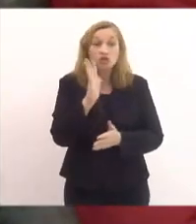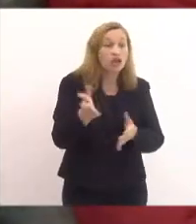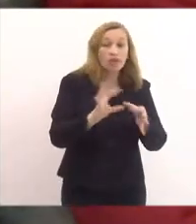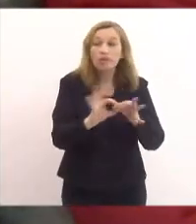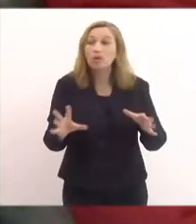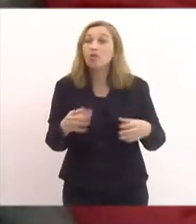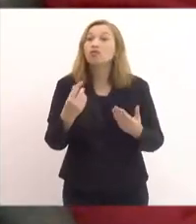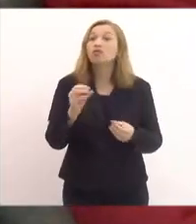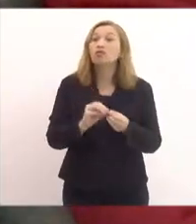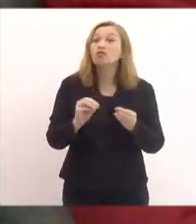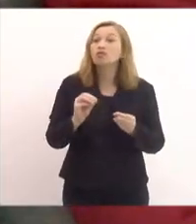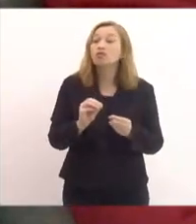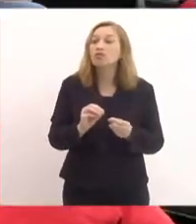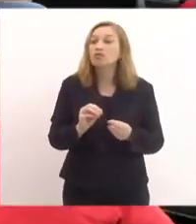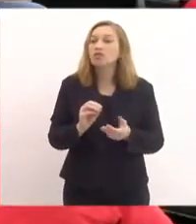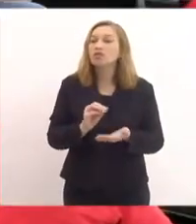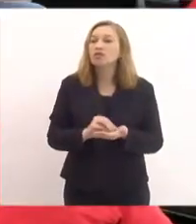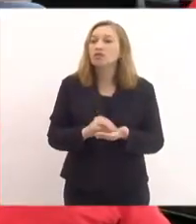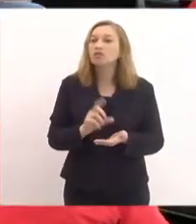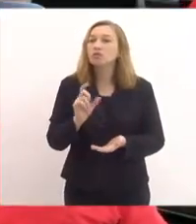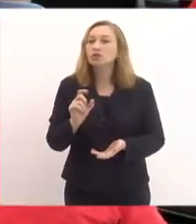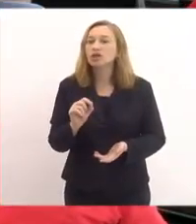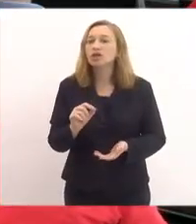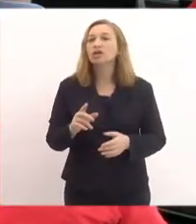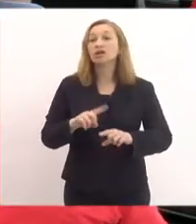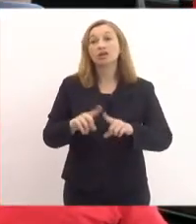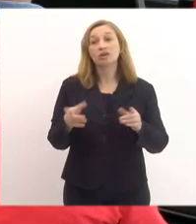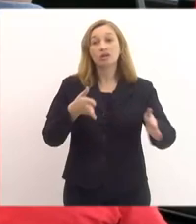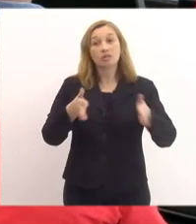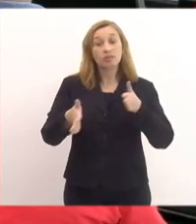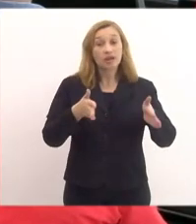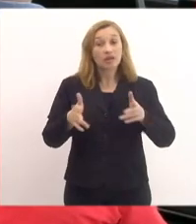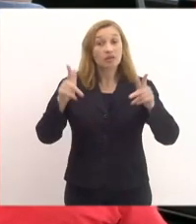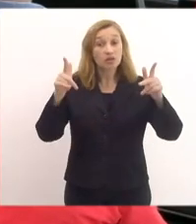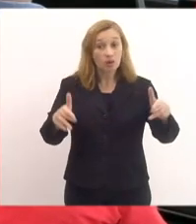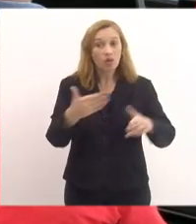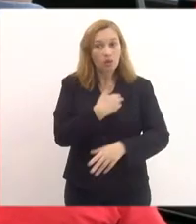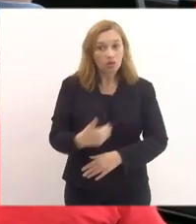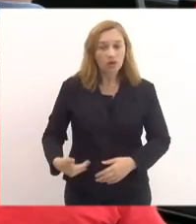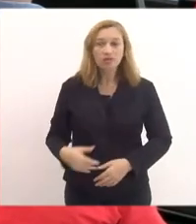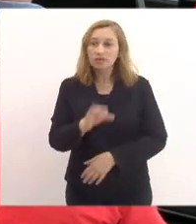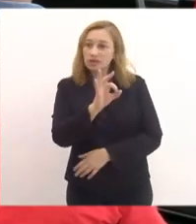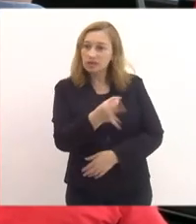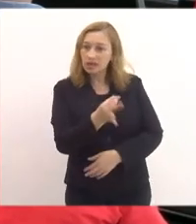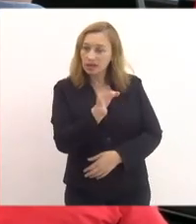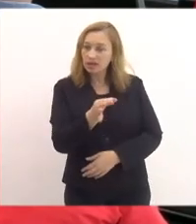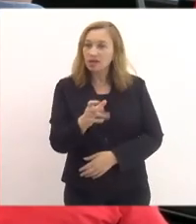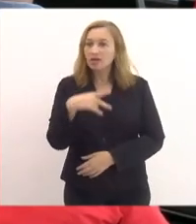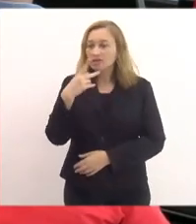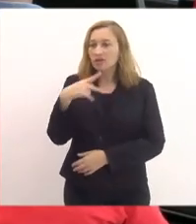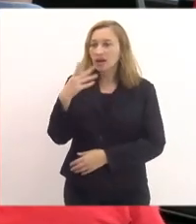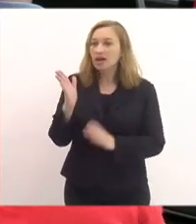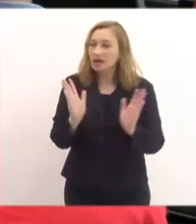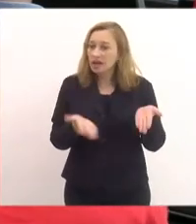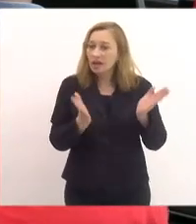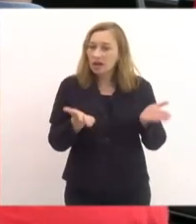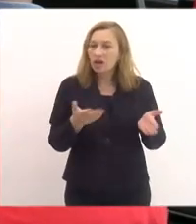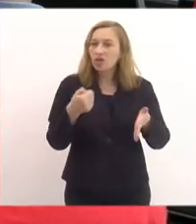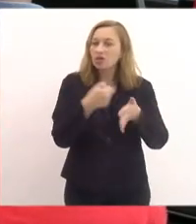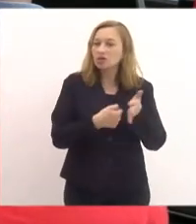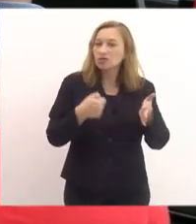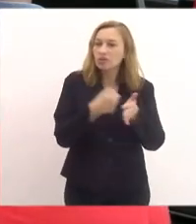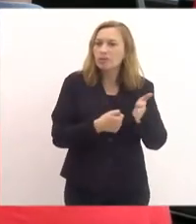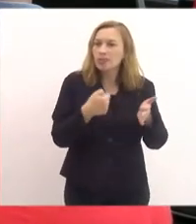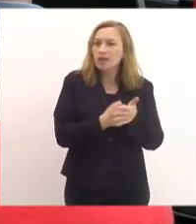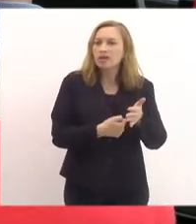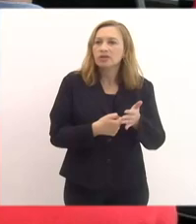E acrescente-se a isso que estamos no mesmo período do mesmo governo. Exato. Vale ressaltar que agora a gente brigava por